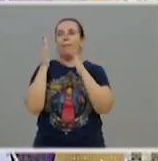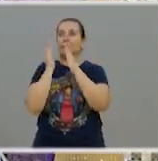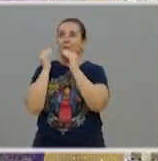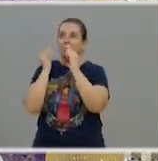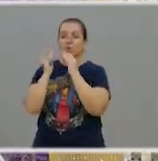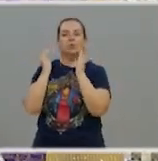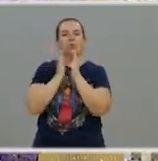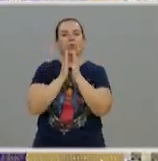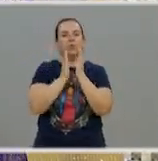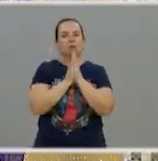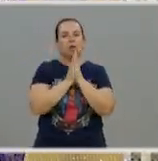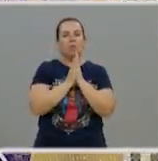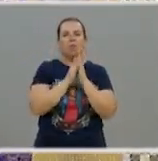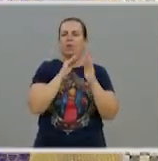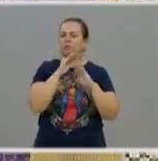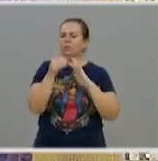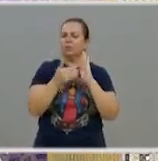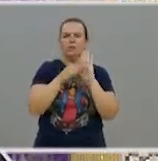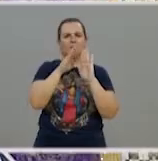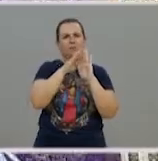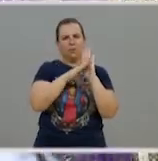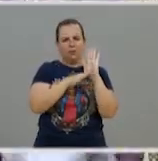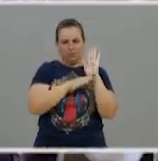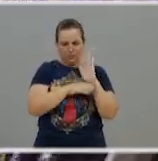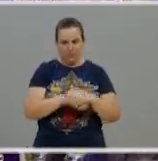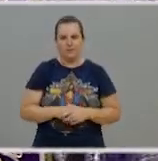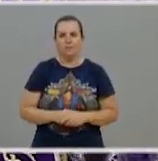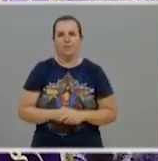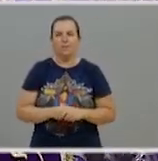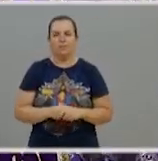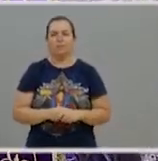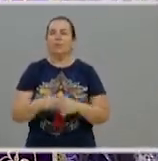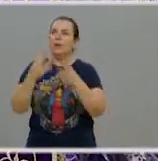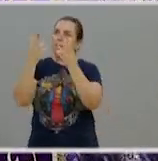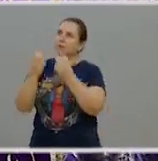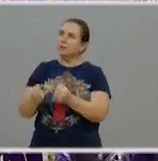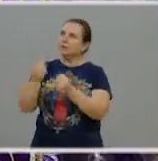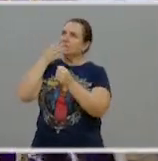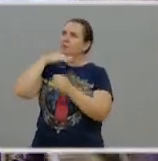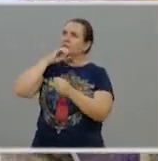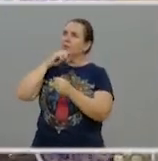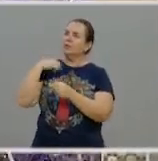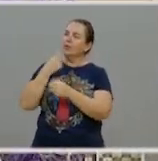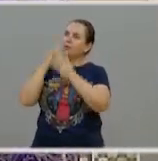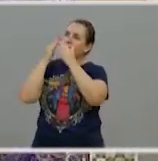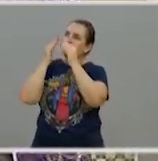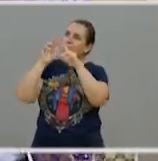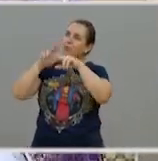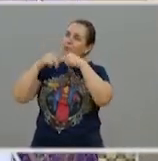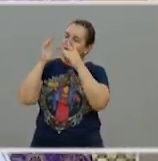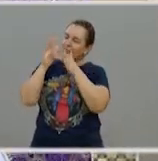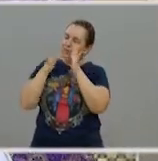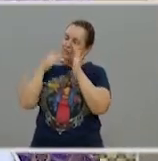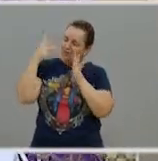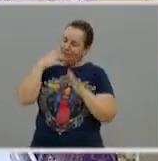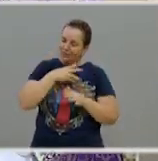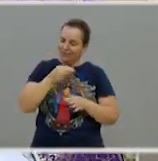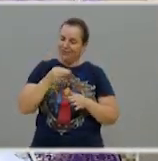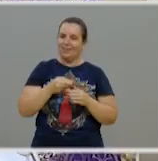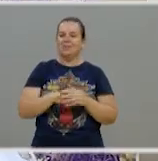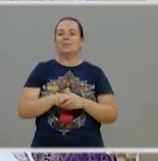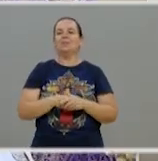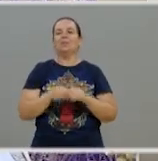próxima adoração, para a próxima intercessão. Atendei-nos, ó Pai, nós vo-lo pedimos, por teu Filho,